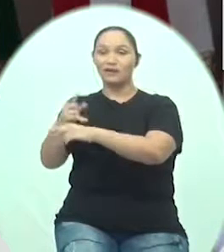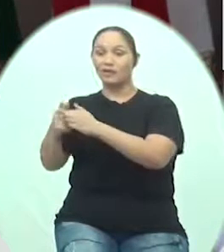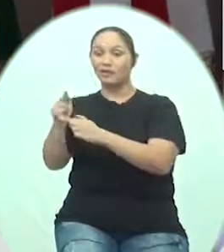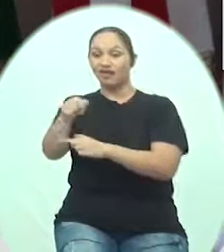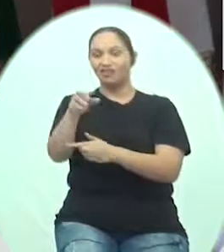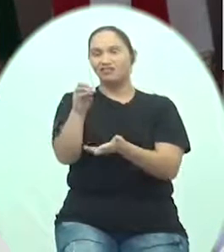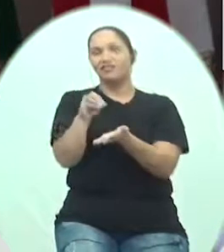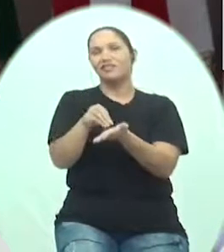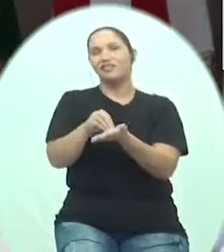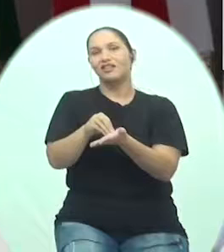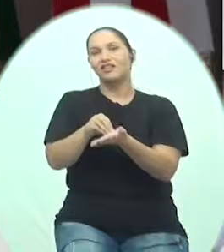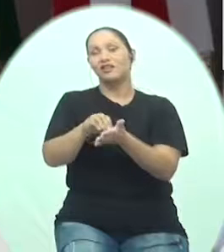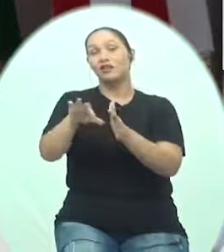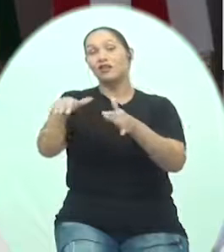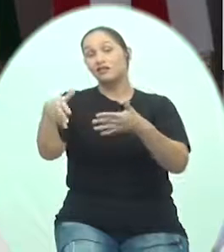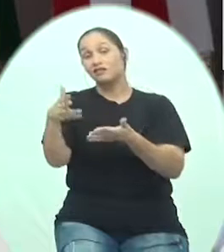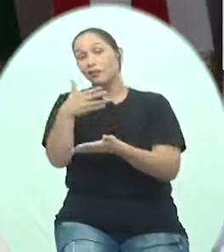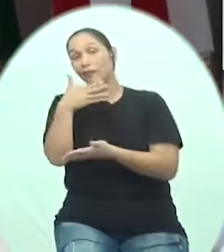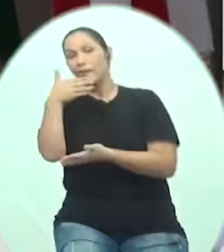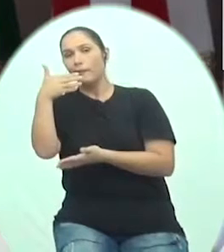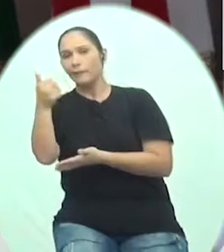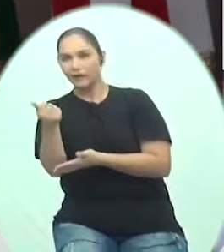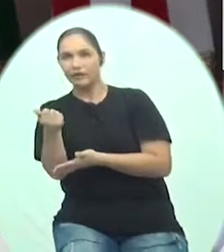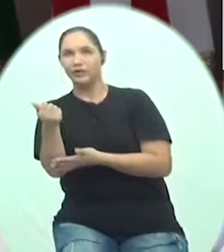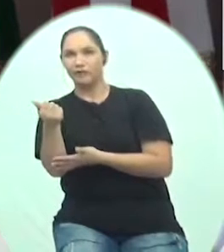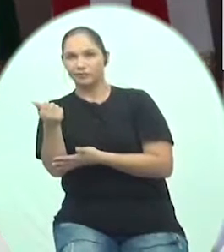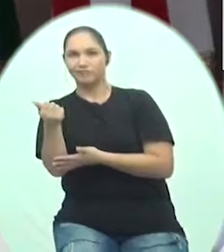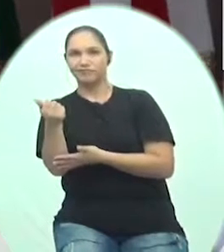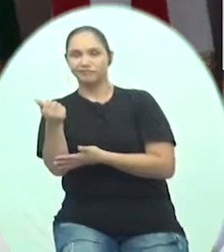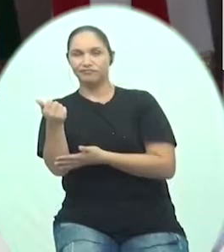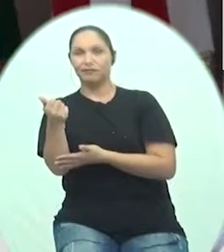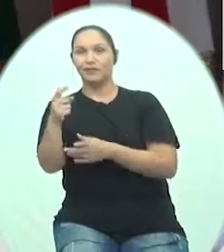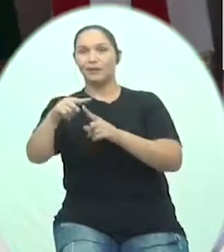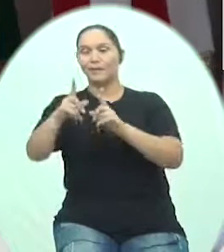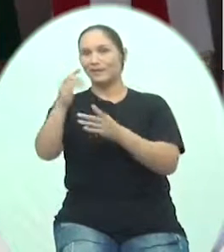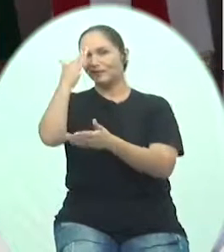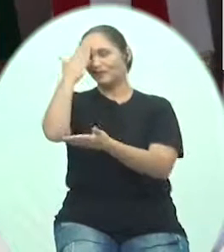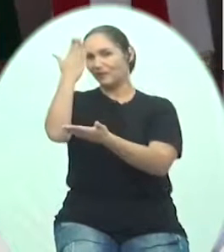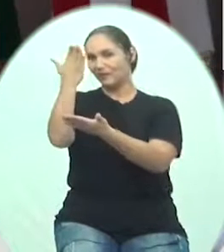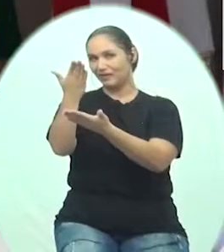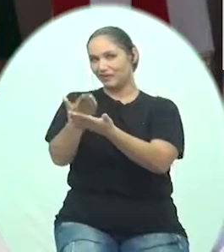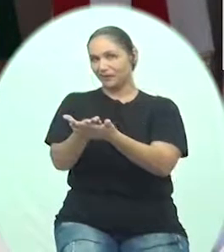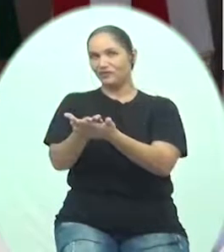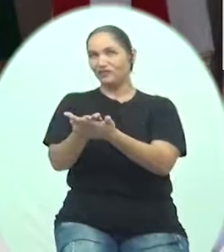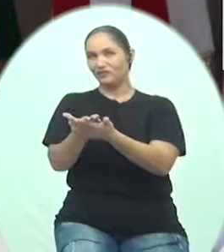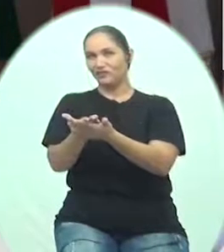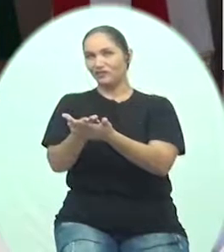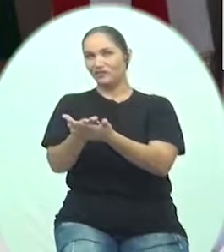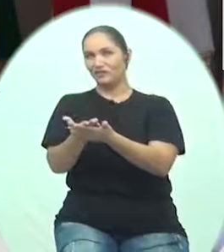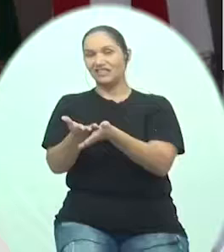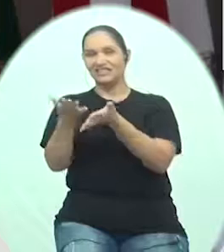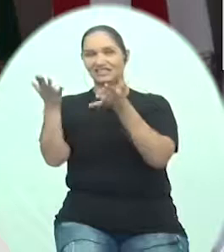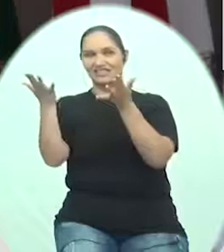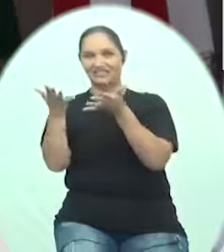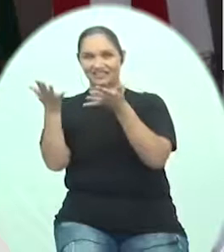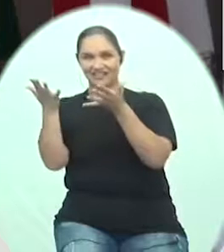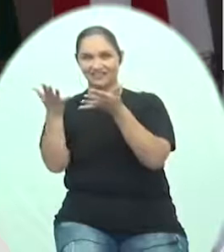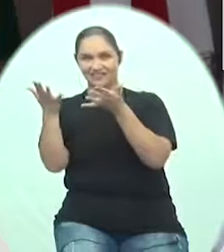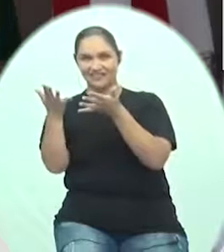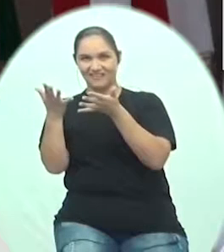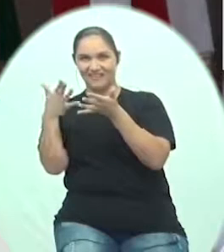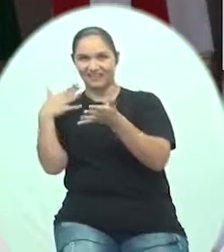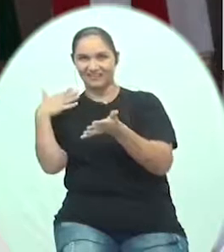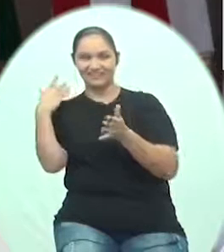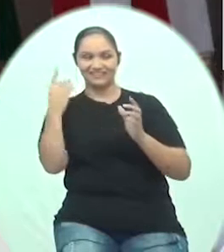essa melhora acredito que a Unidade de Saúde Central vai dar conforto como falei